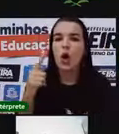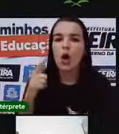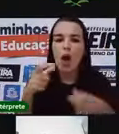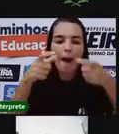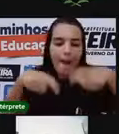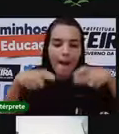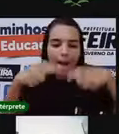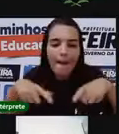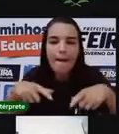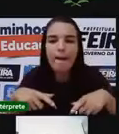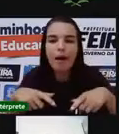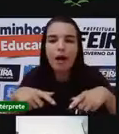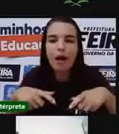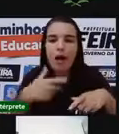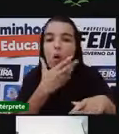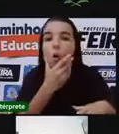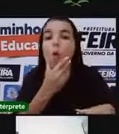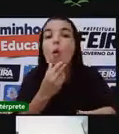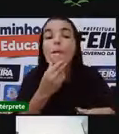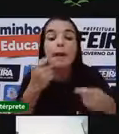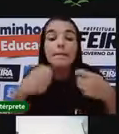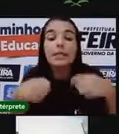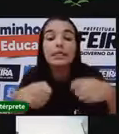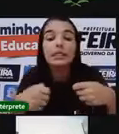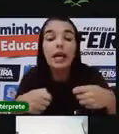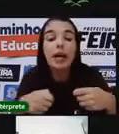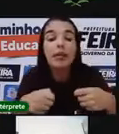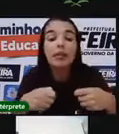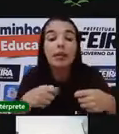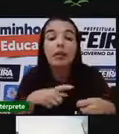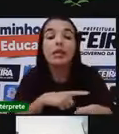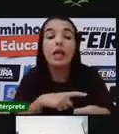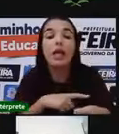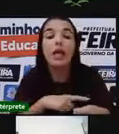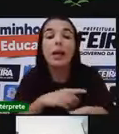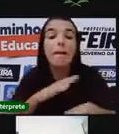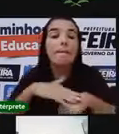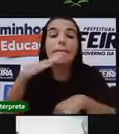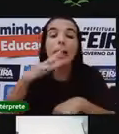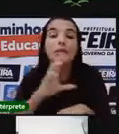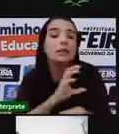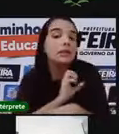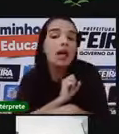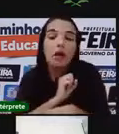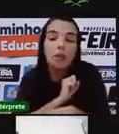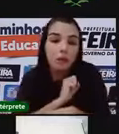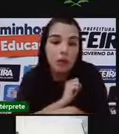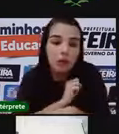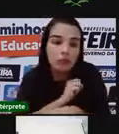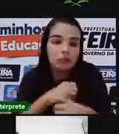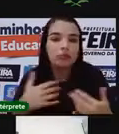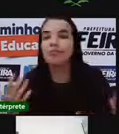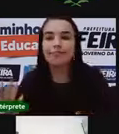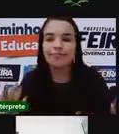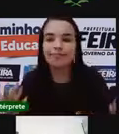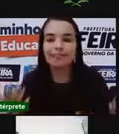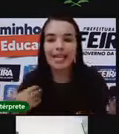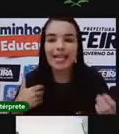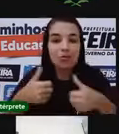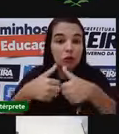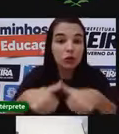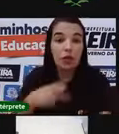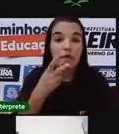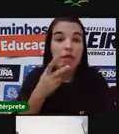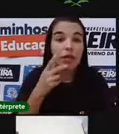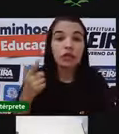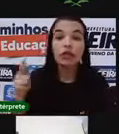de atitudes com mais sororidade, né? Então, eu estou falando de uma geografia onde